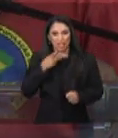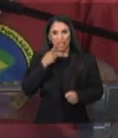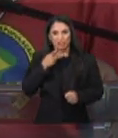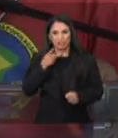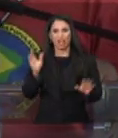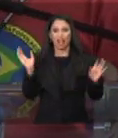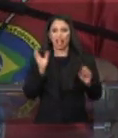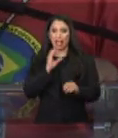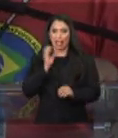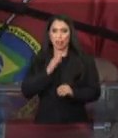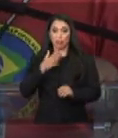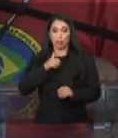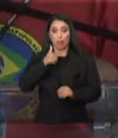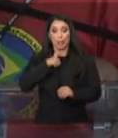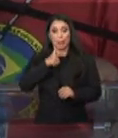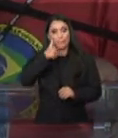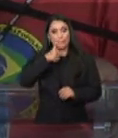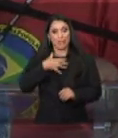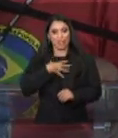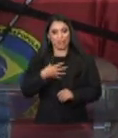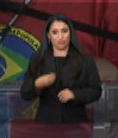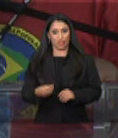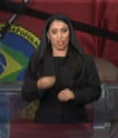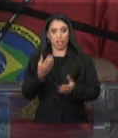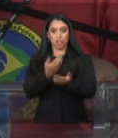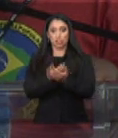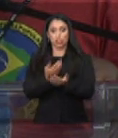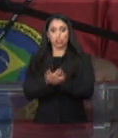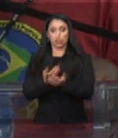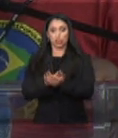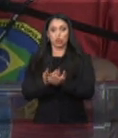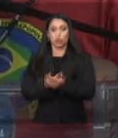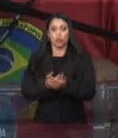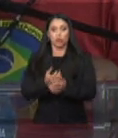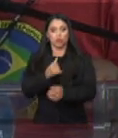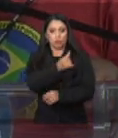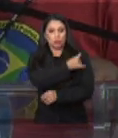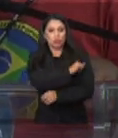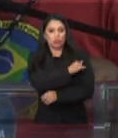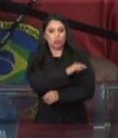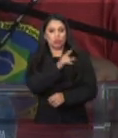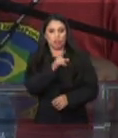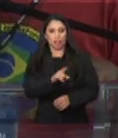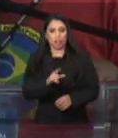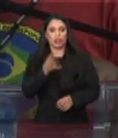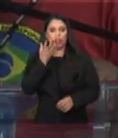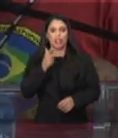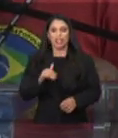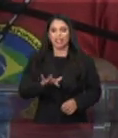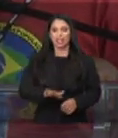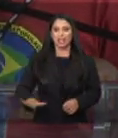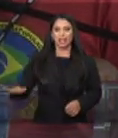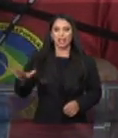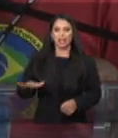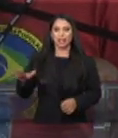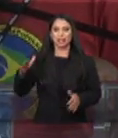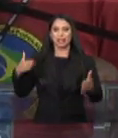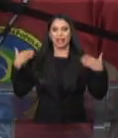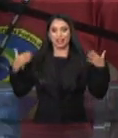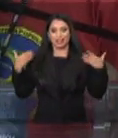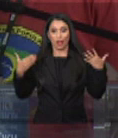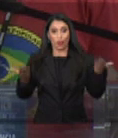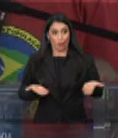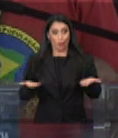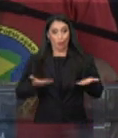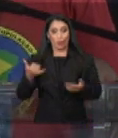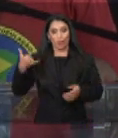minha filha estuda na Cidade Tiradentes e minha filha como todas as crianças Peraltas alegres contente minha filha hoje tem 16